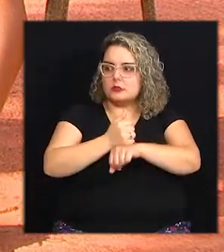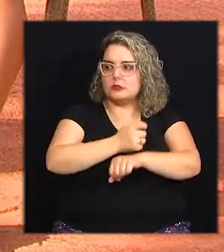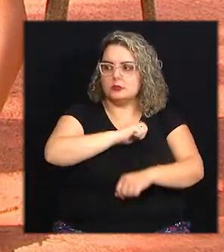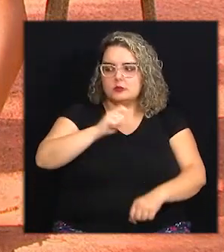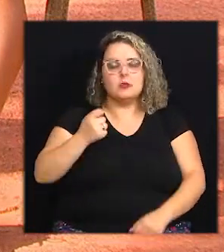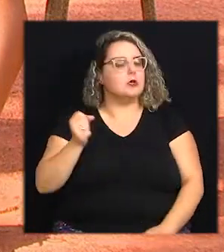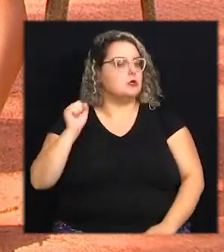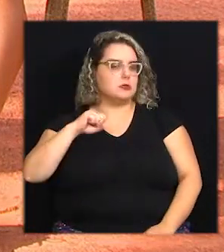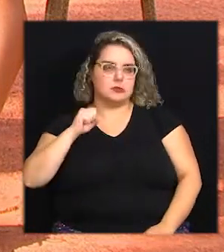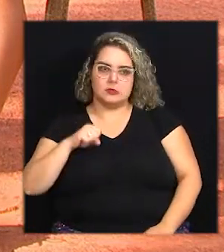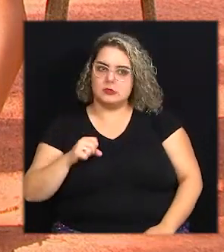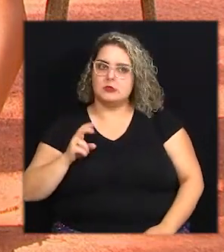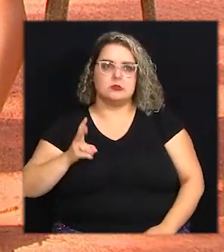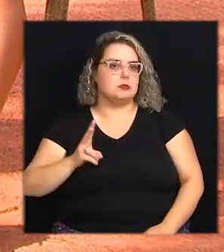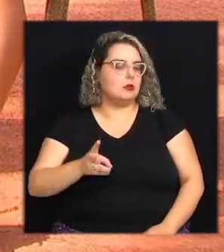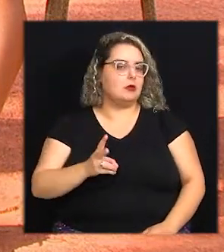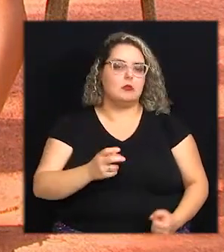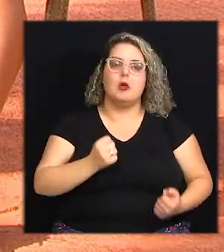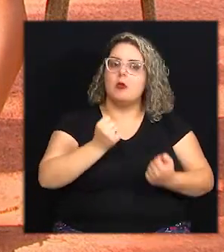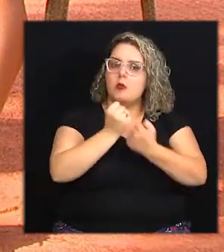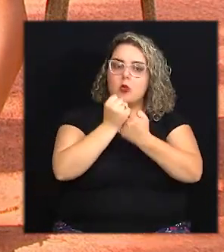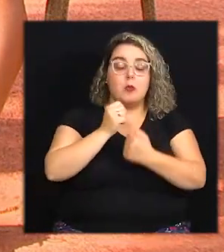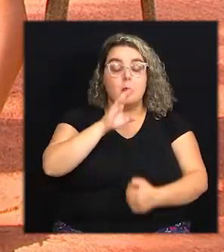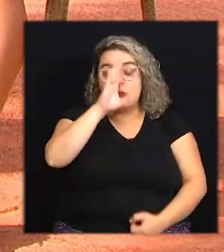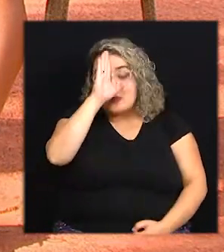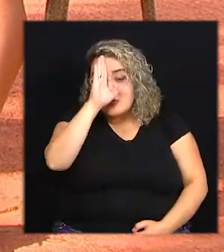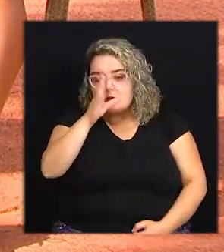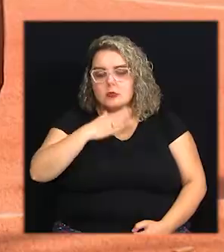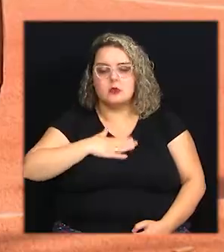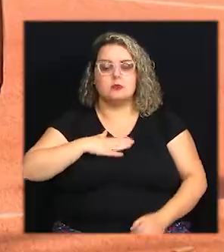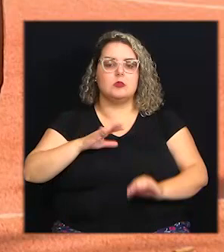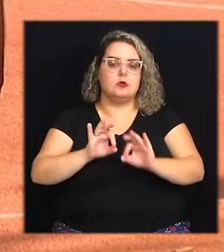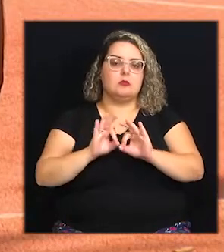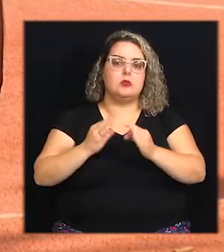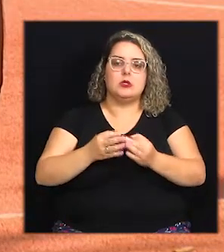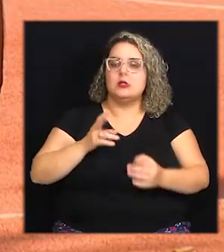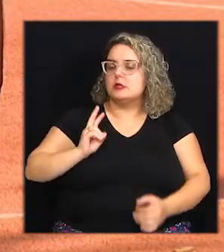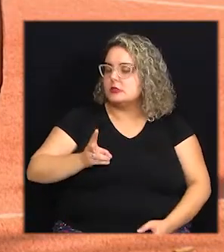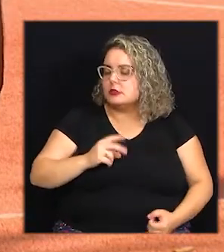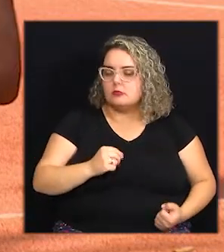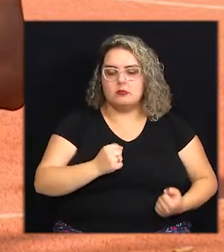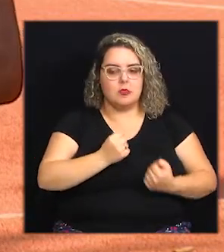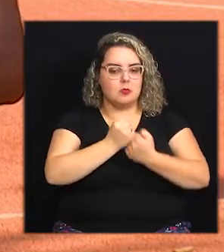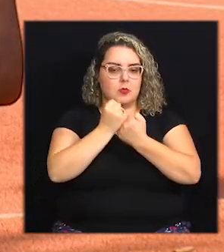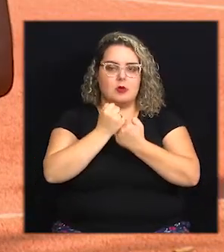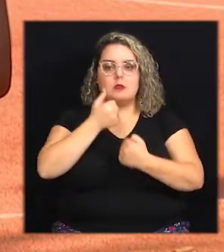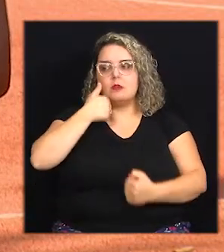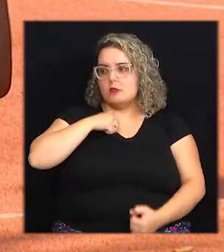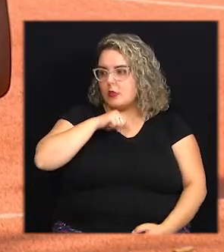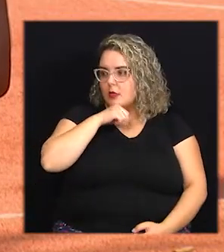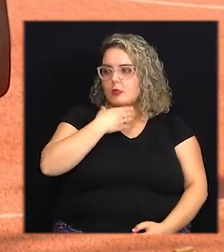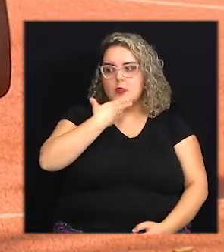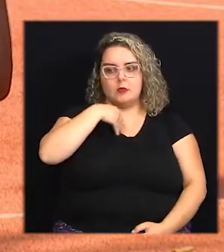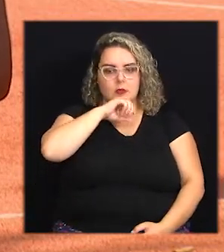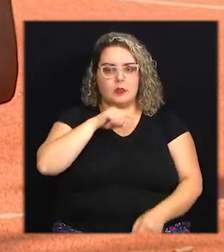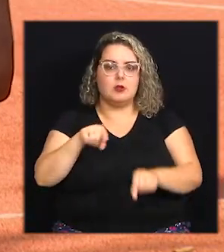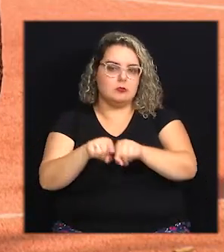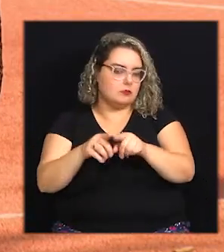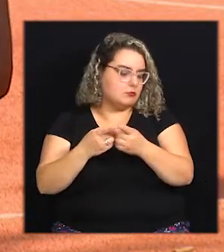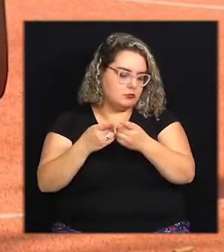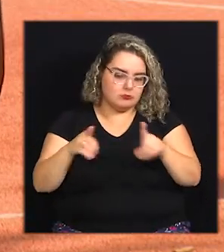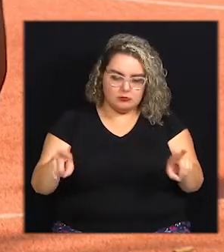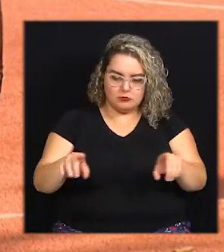Sim, sempre tive muito apoio, principalmente da minha família. Minha família sempre me apoiou muito, tanto minha mãe quanto meu pai, mesmo